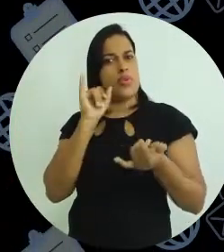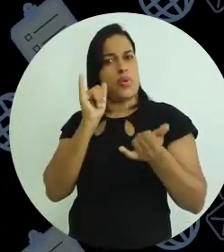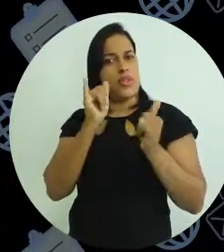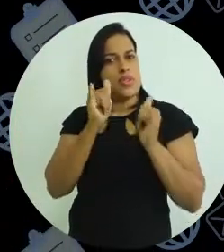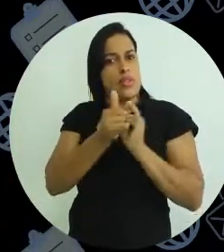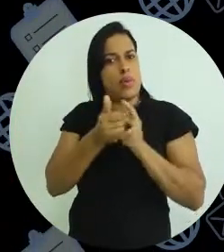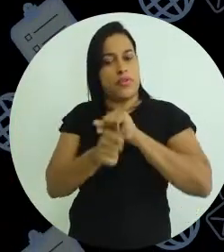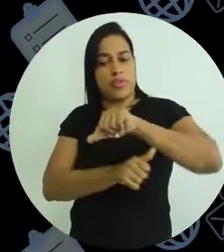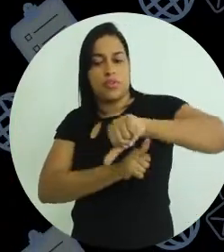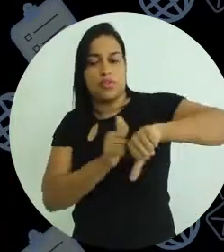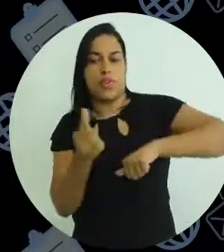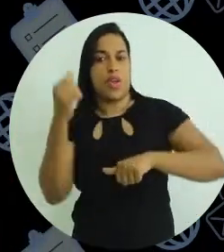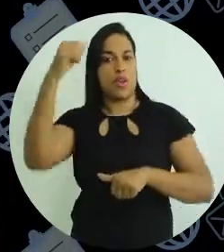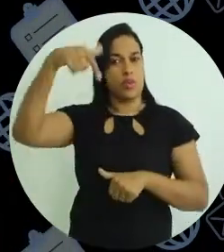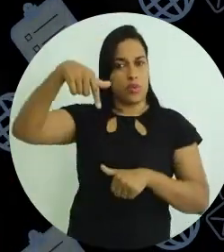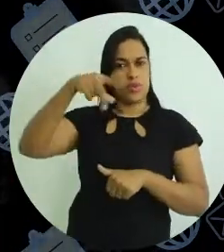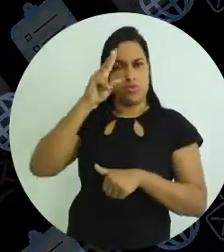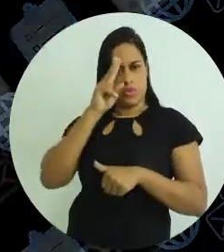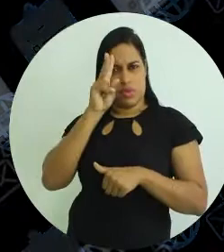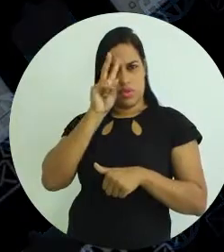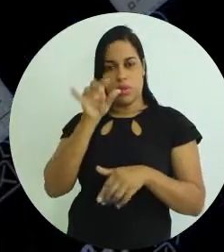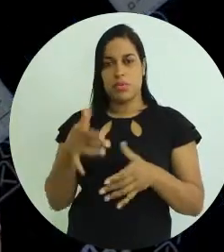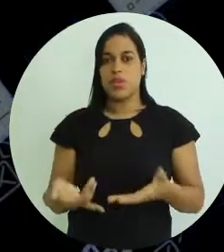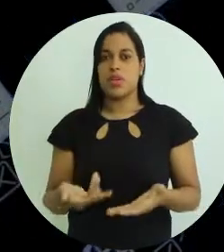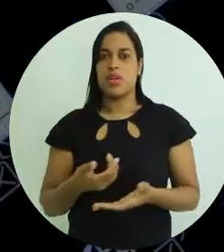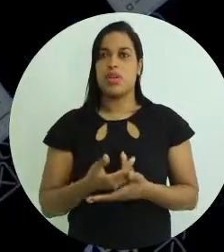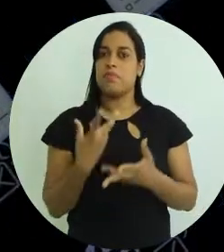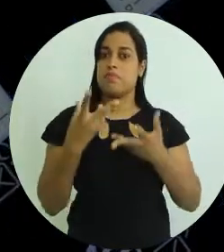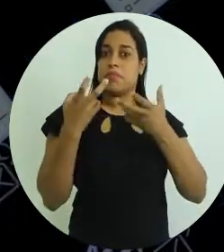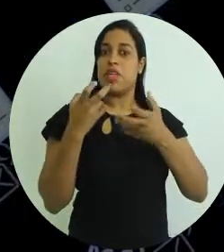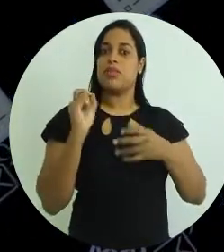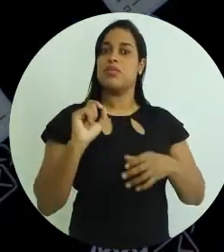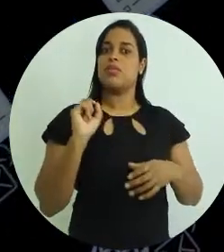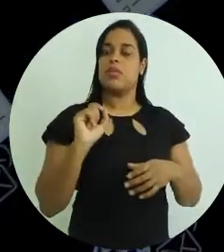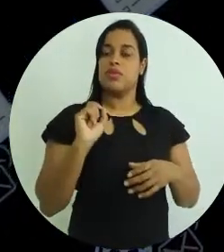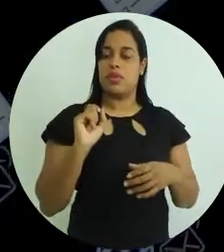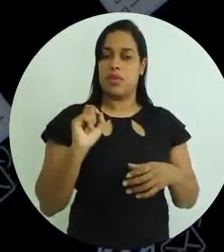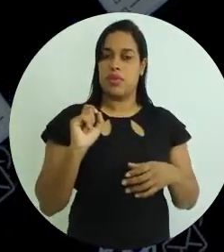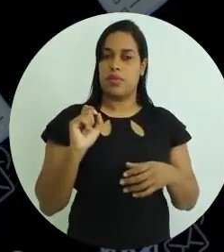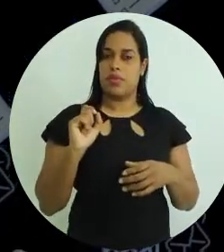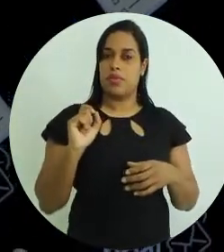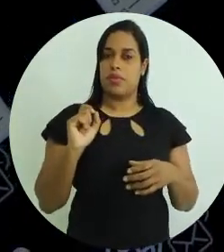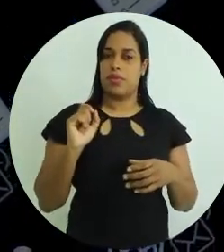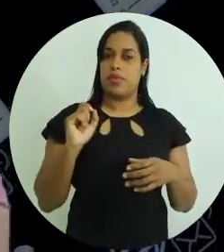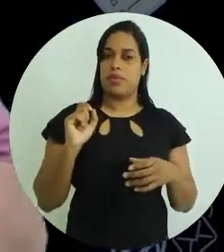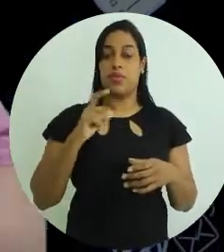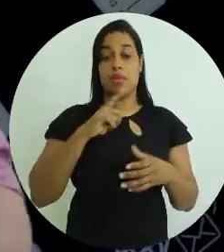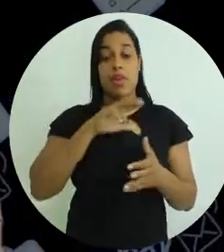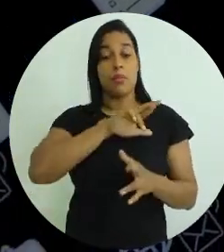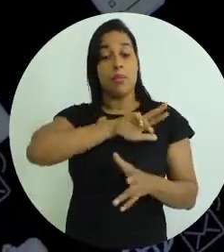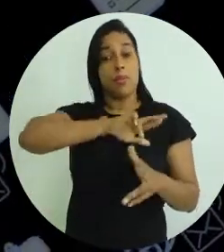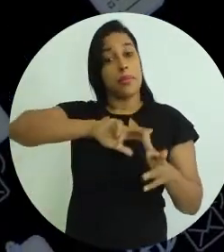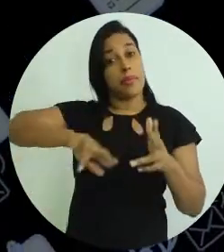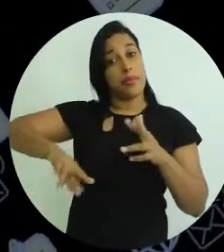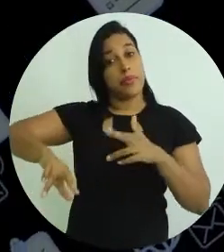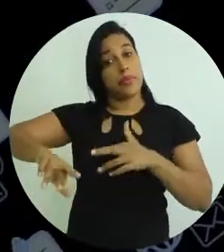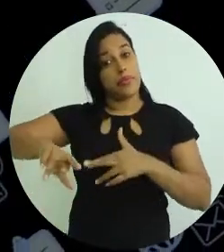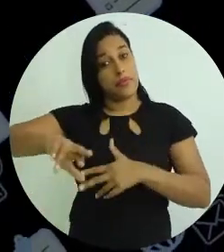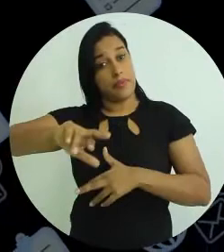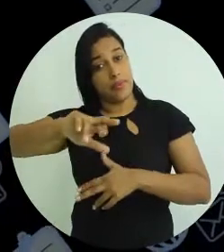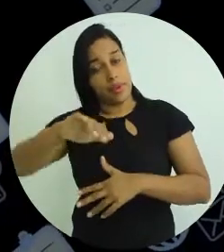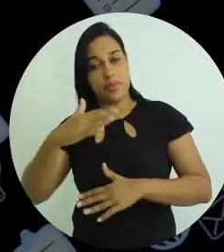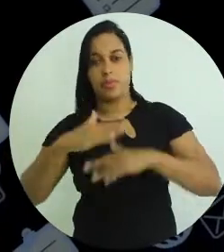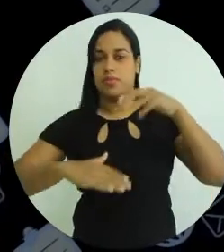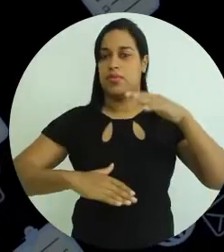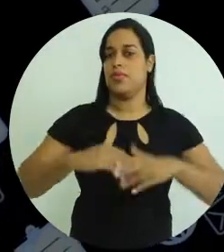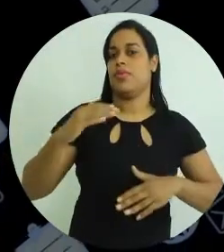trocar uma luz de um poste? O que é que a gente percebeu ali naquele momento? A gente percebeu que existem vários processos envolvidos.